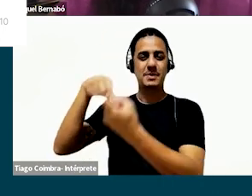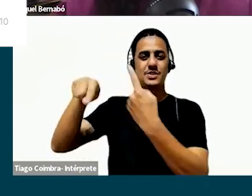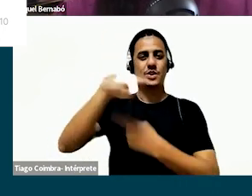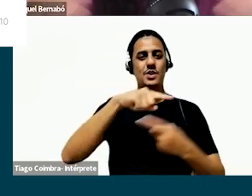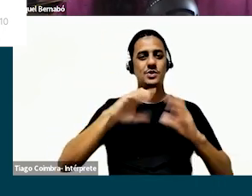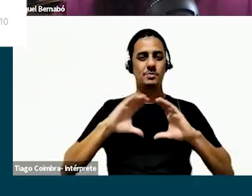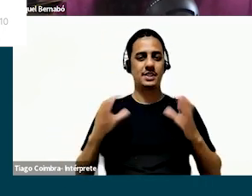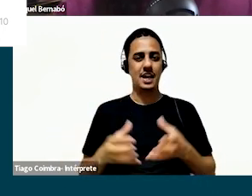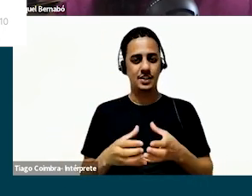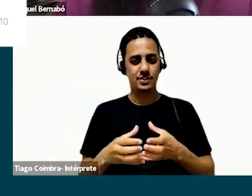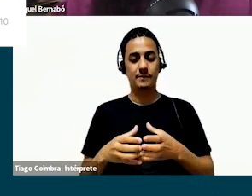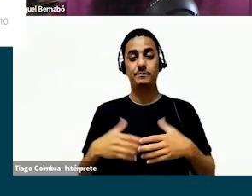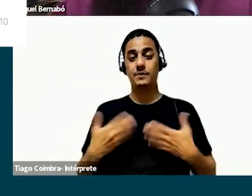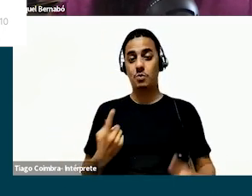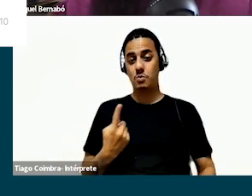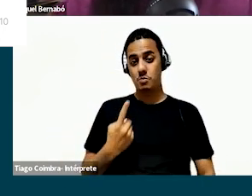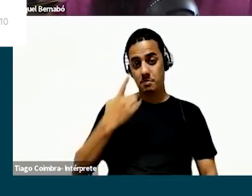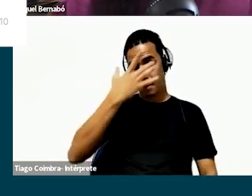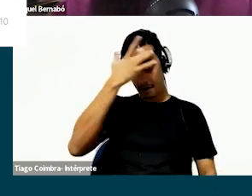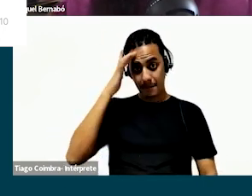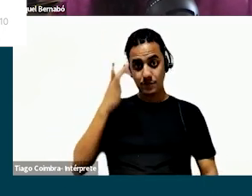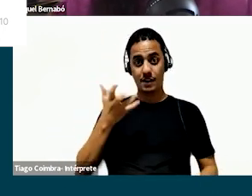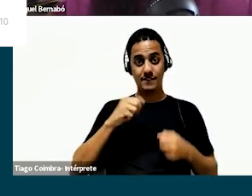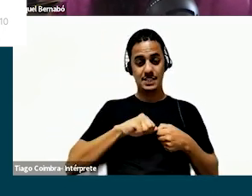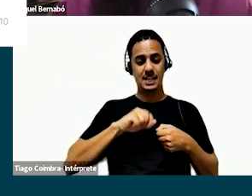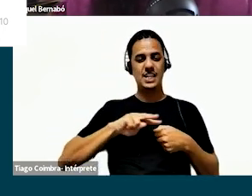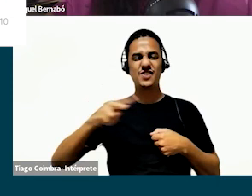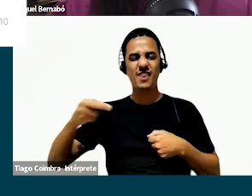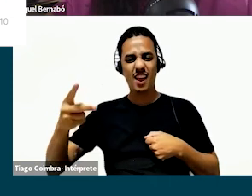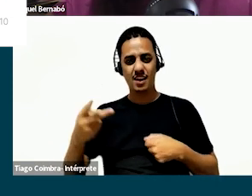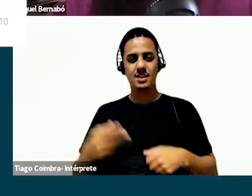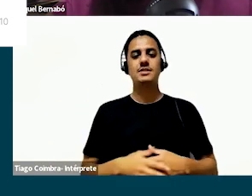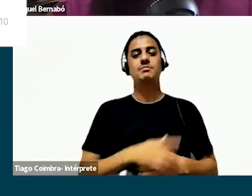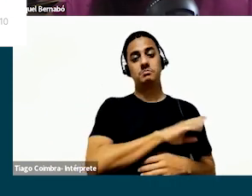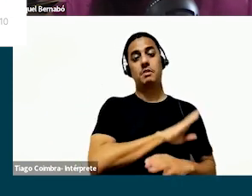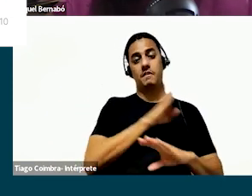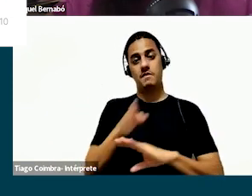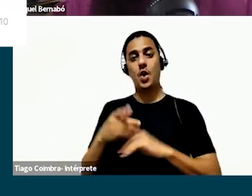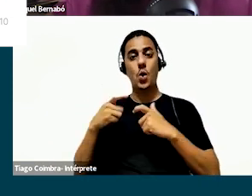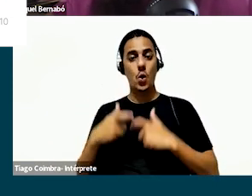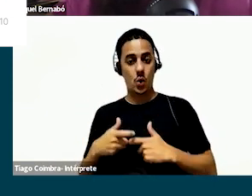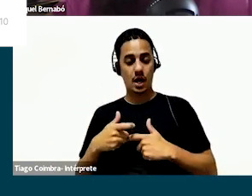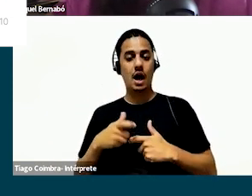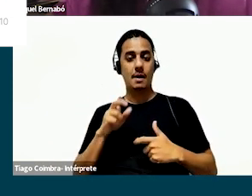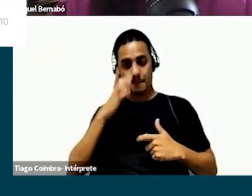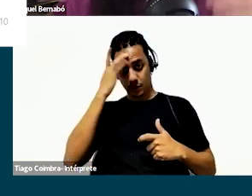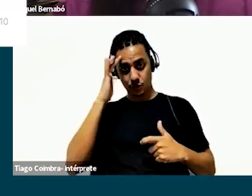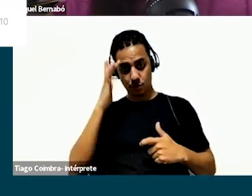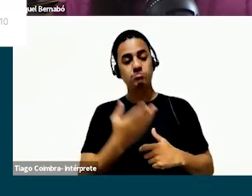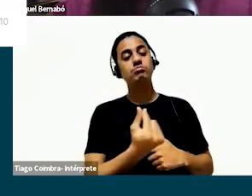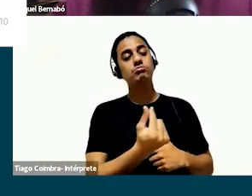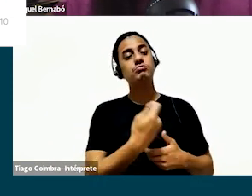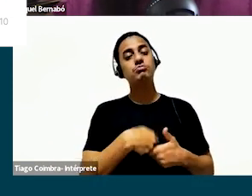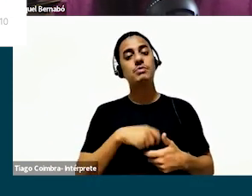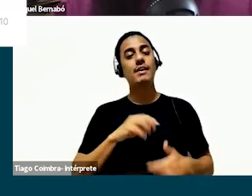usuário para outras pessoas da comunidade. Então, era assim, uma pessoa que queria fazer um depósito ou uma transferência, ela ia até o